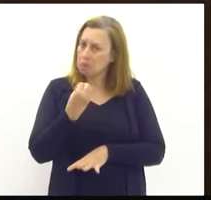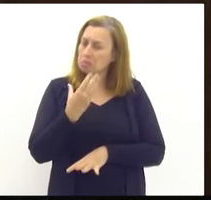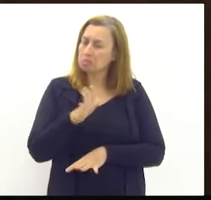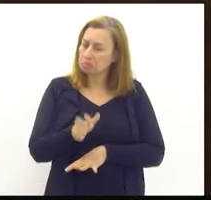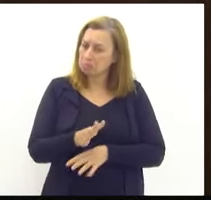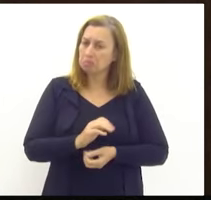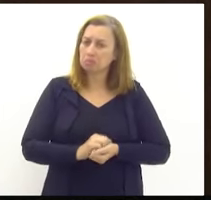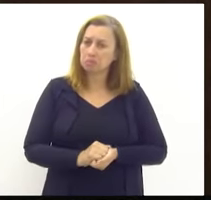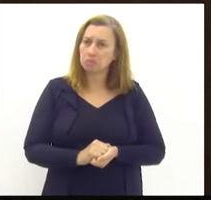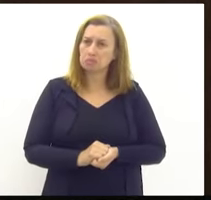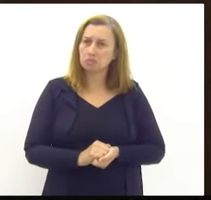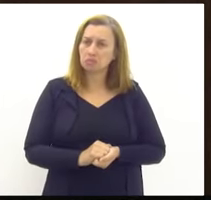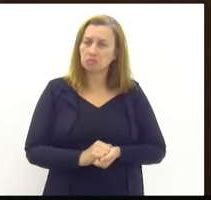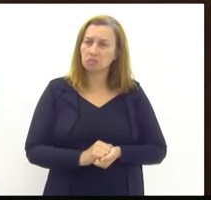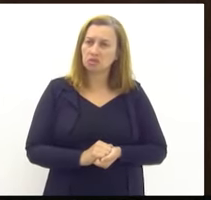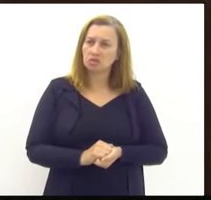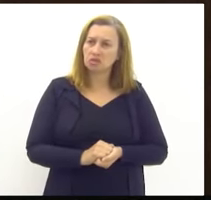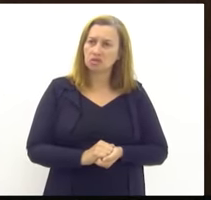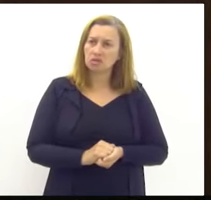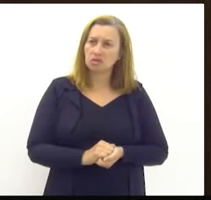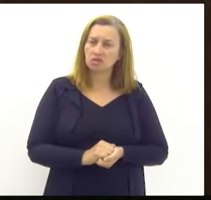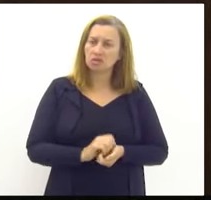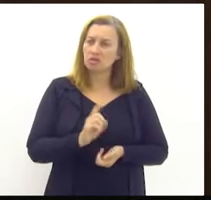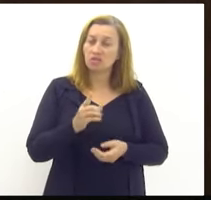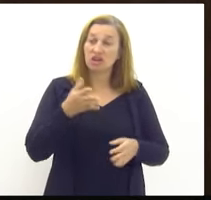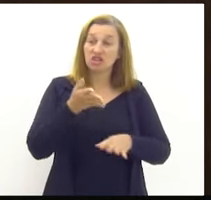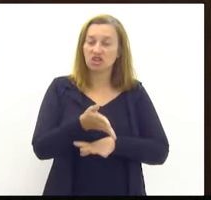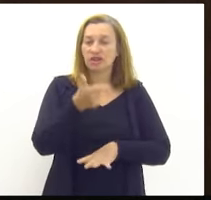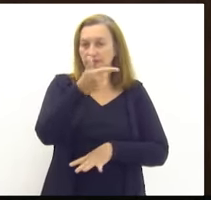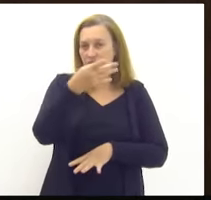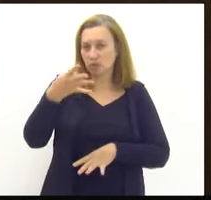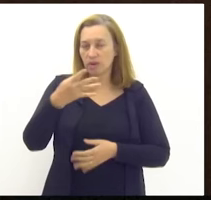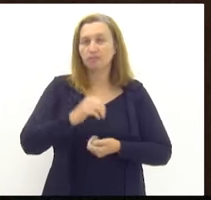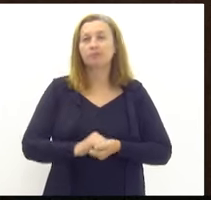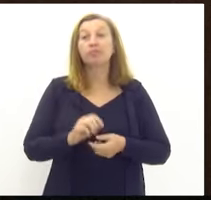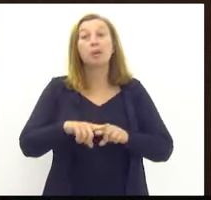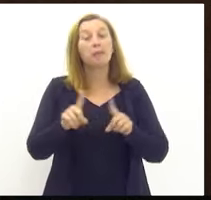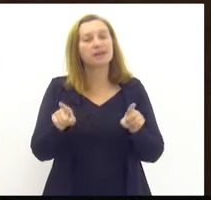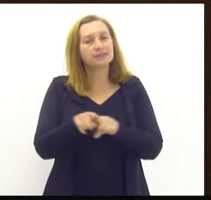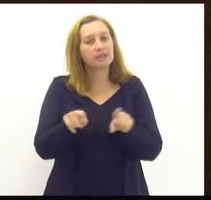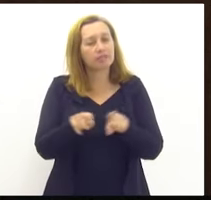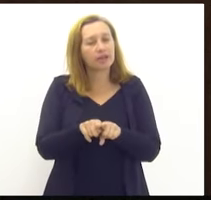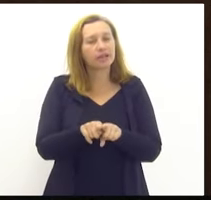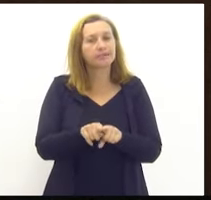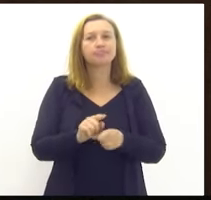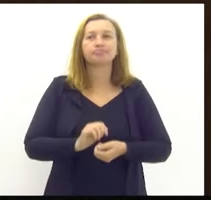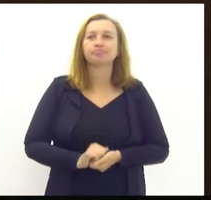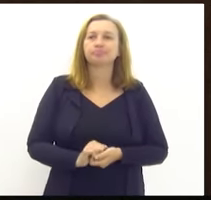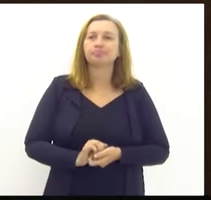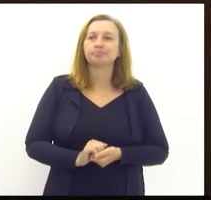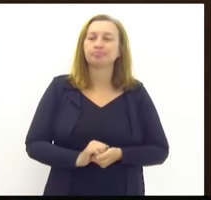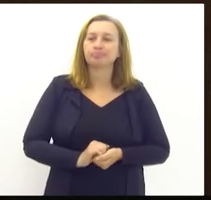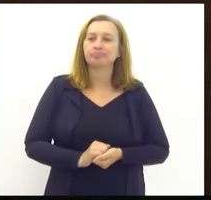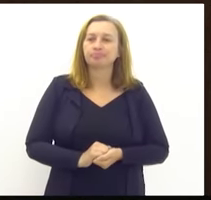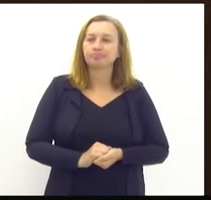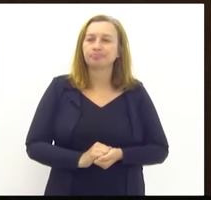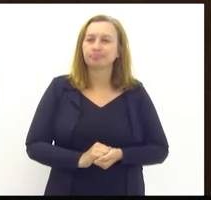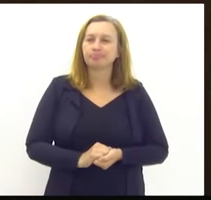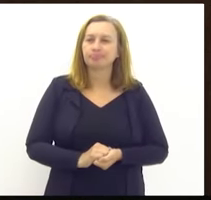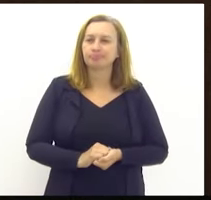levar um déf 24 né mas também entendo que